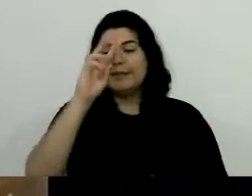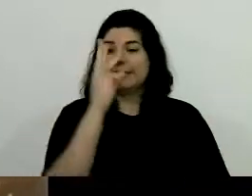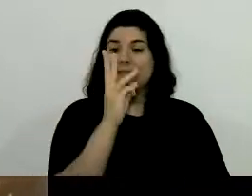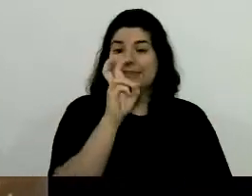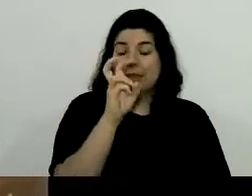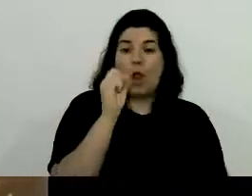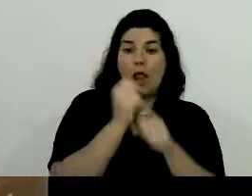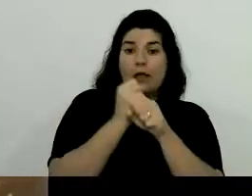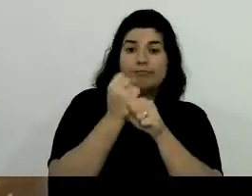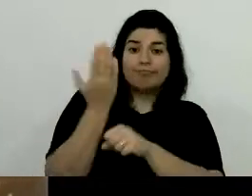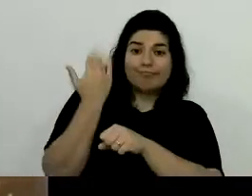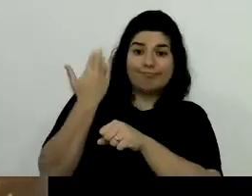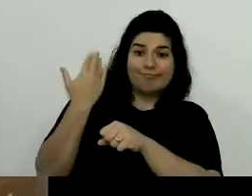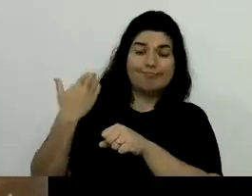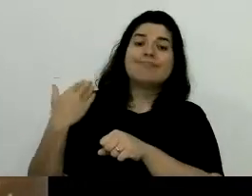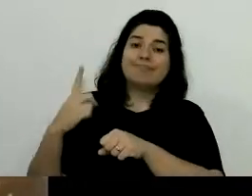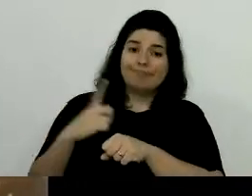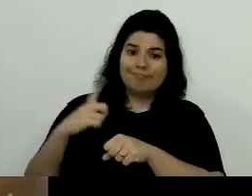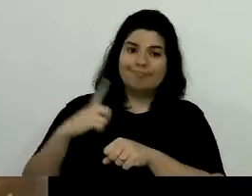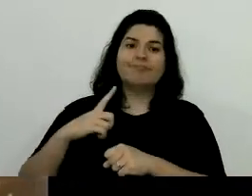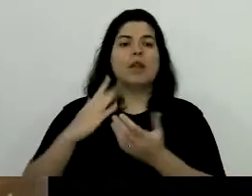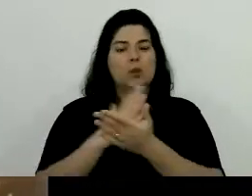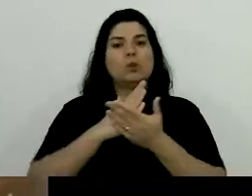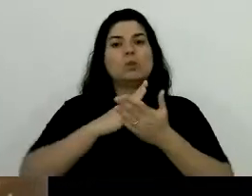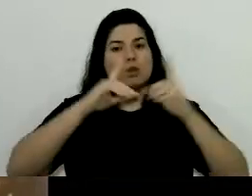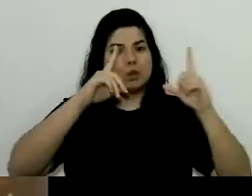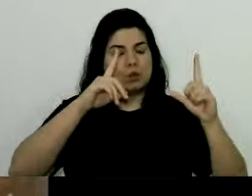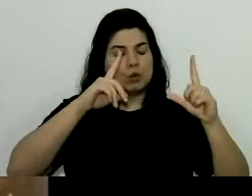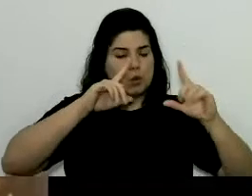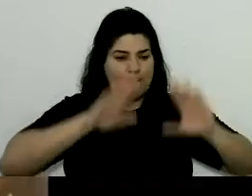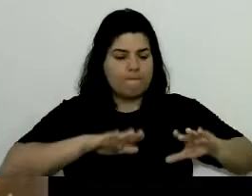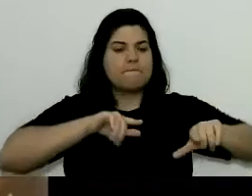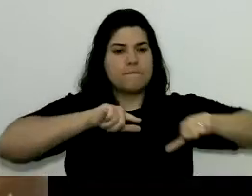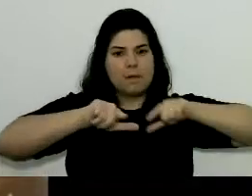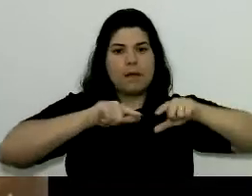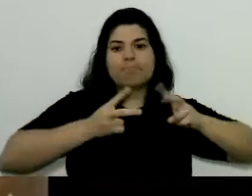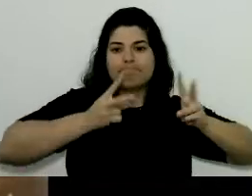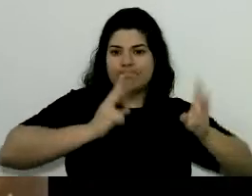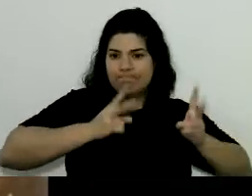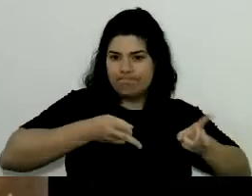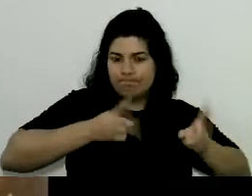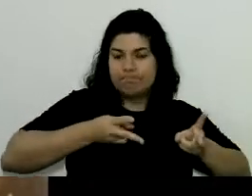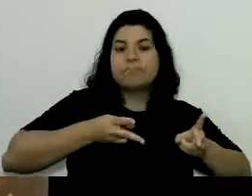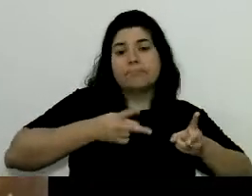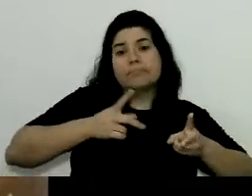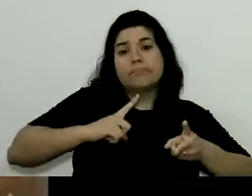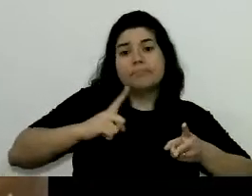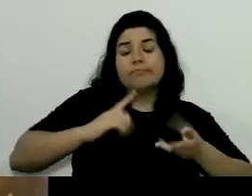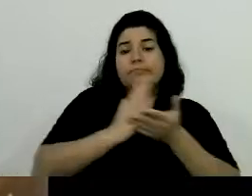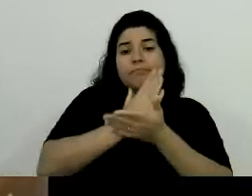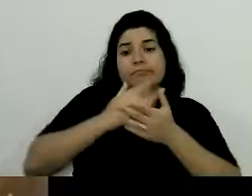anos atrás, né, existem permanências de algumas formas de lidar, claro, né? E existem algumas